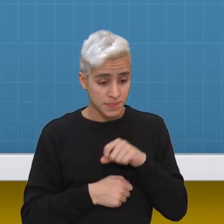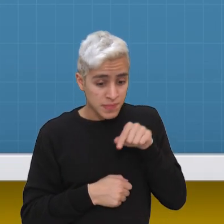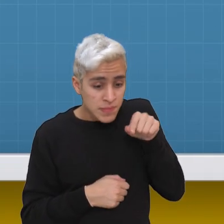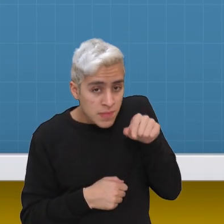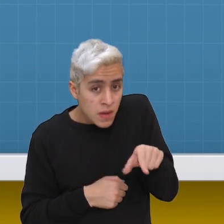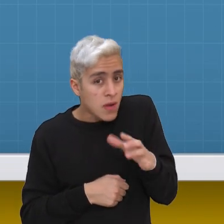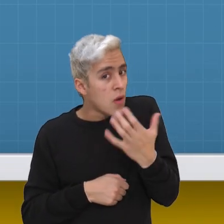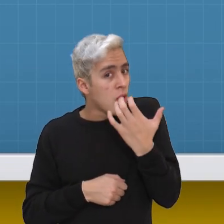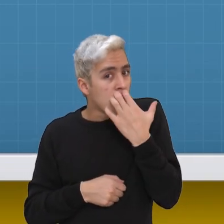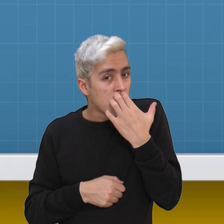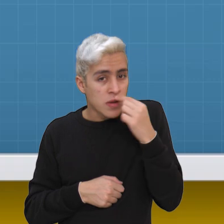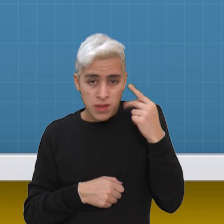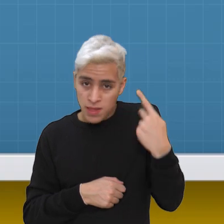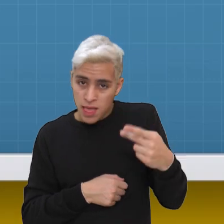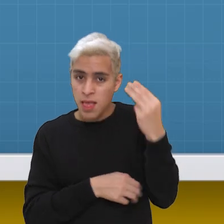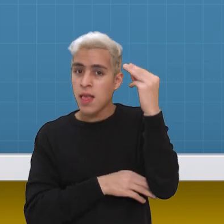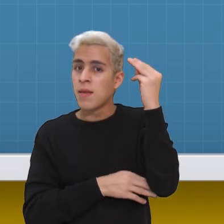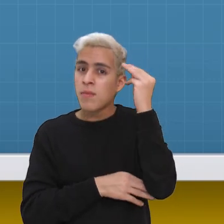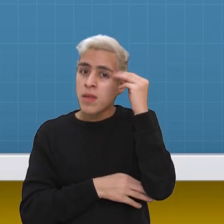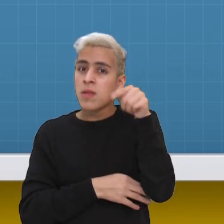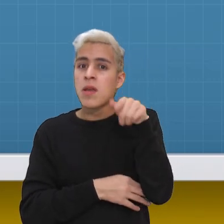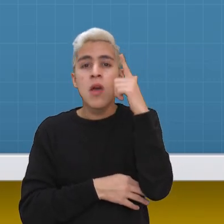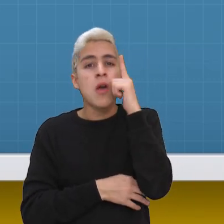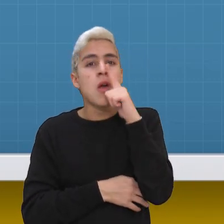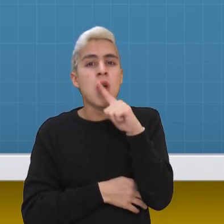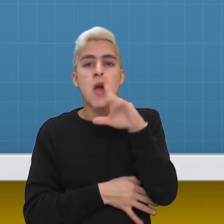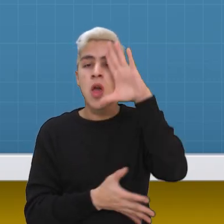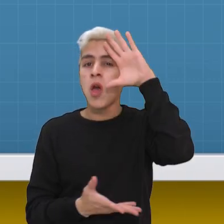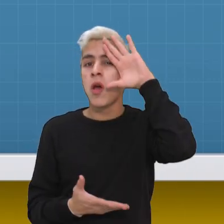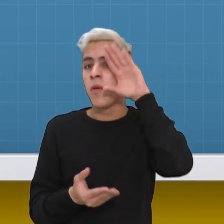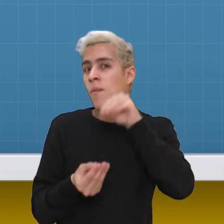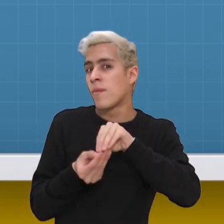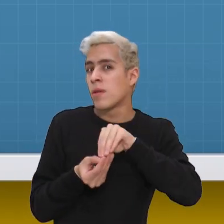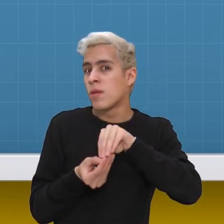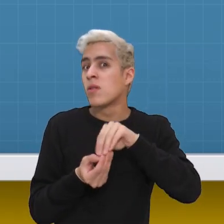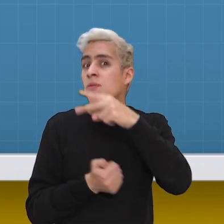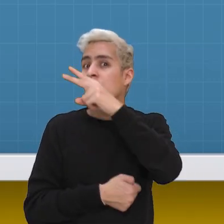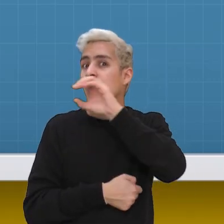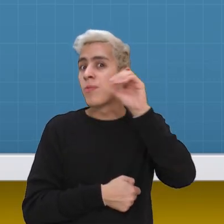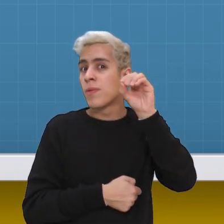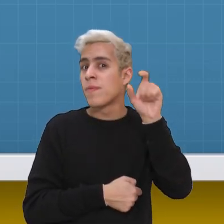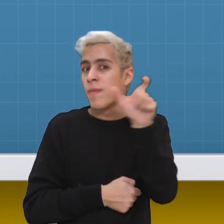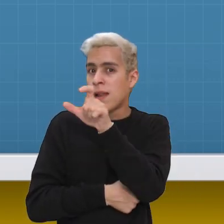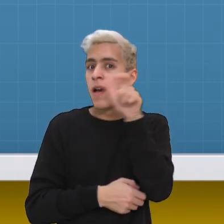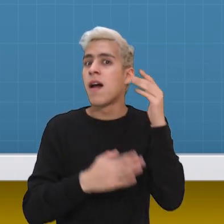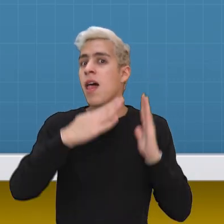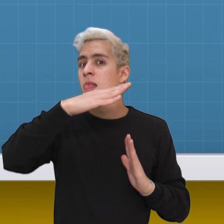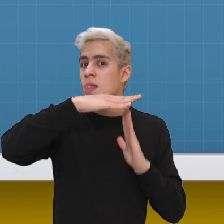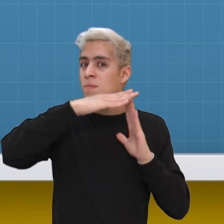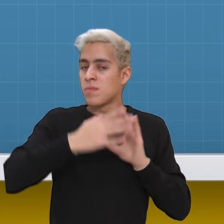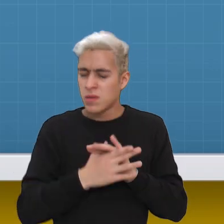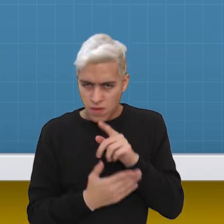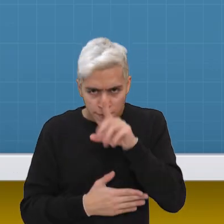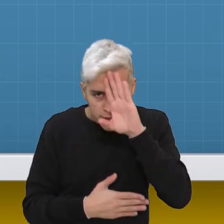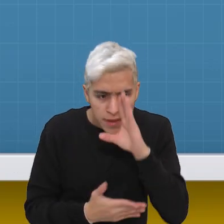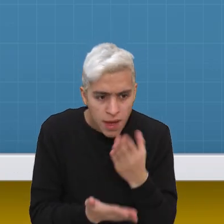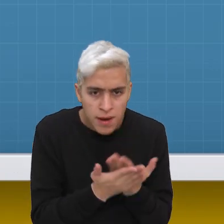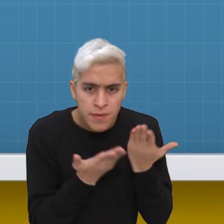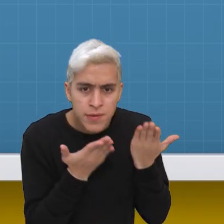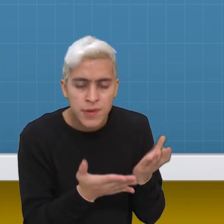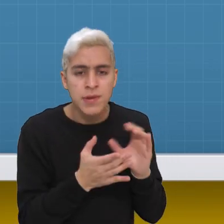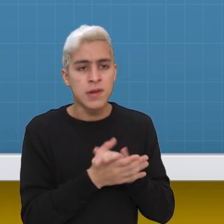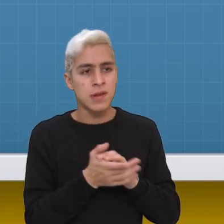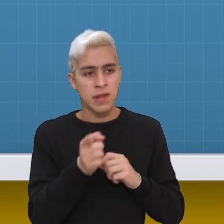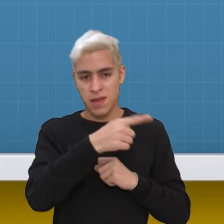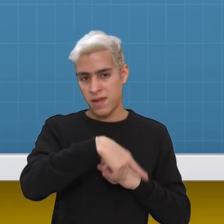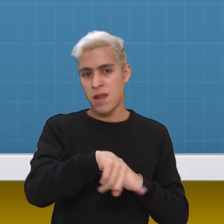um cachorro, ele tem na memória dele que ele consegue compreender até 200 palavras.